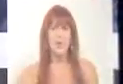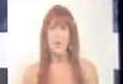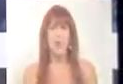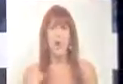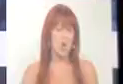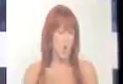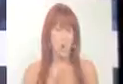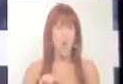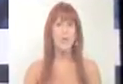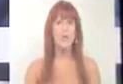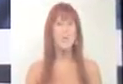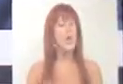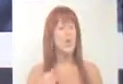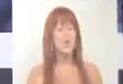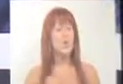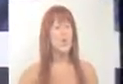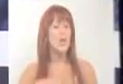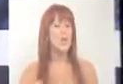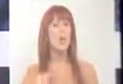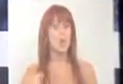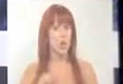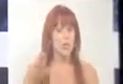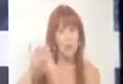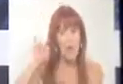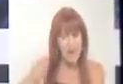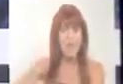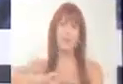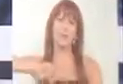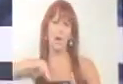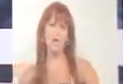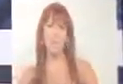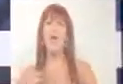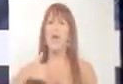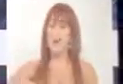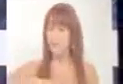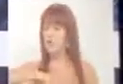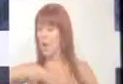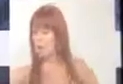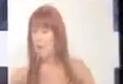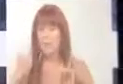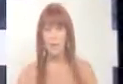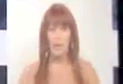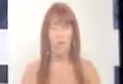Não somos contra este, não somos contra a reforma, somos contra este modelo de reforma.